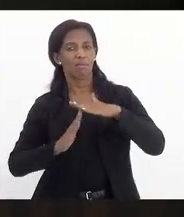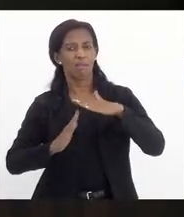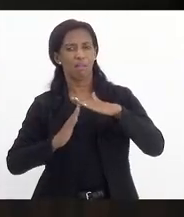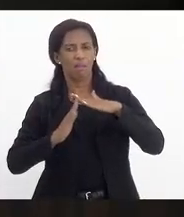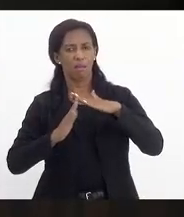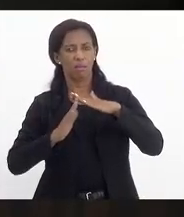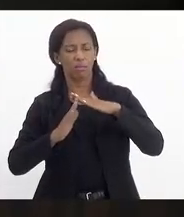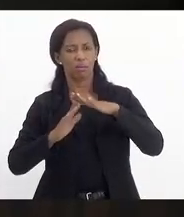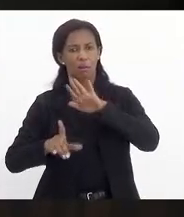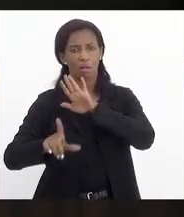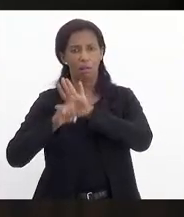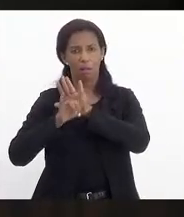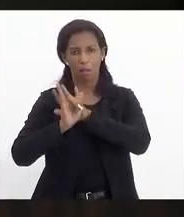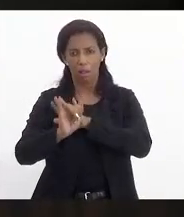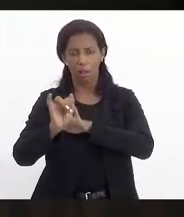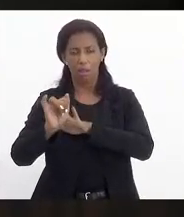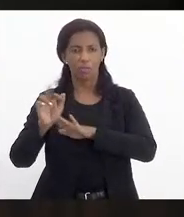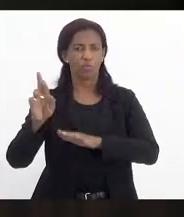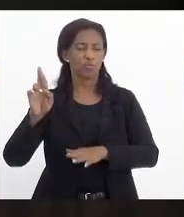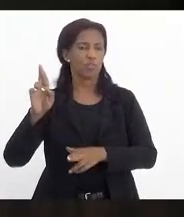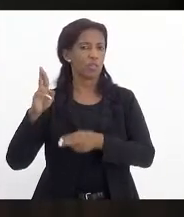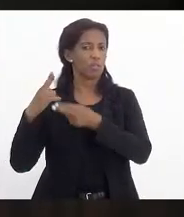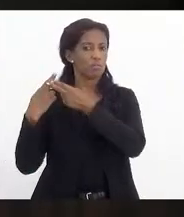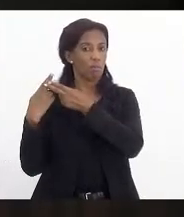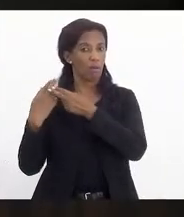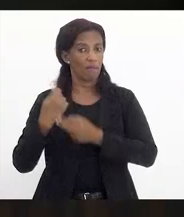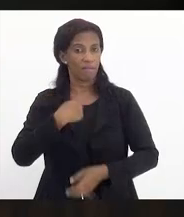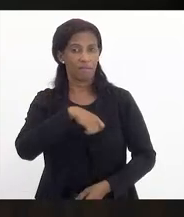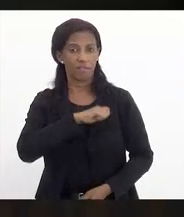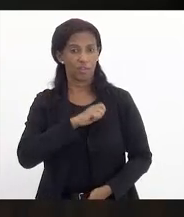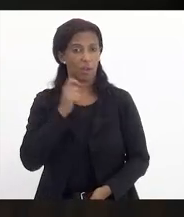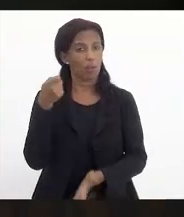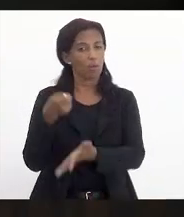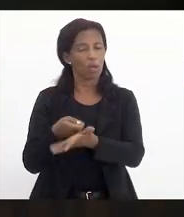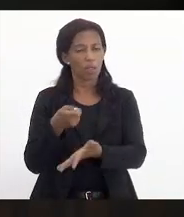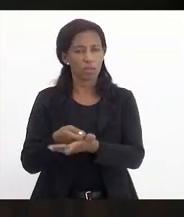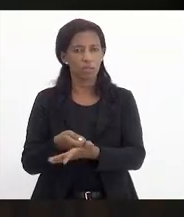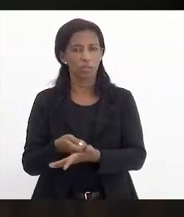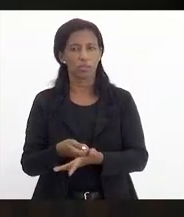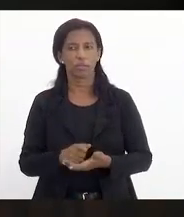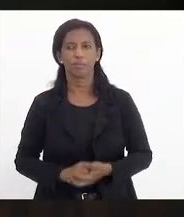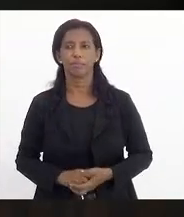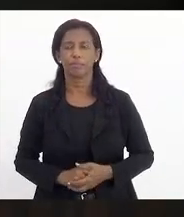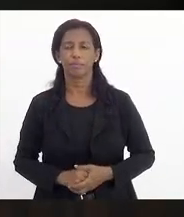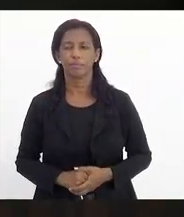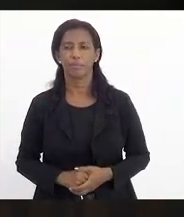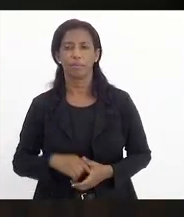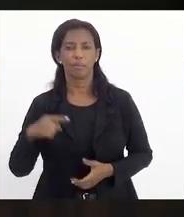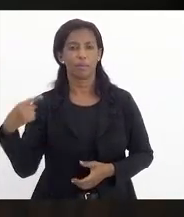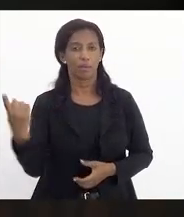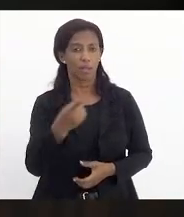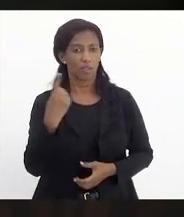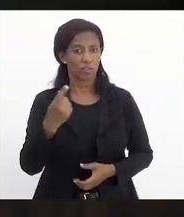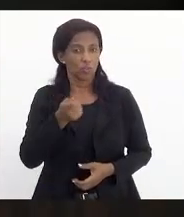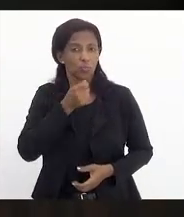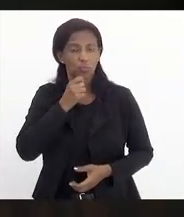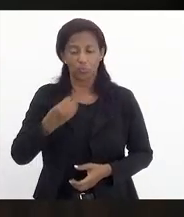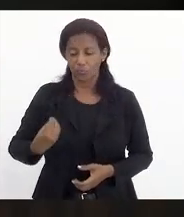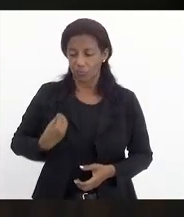lei de responsabilidade fiscal e a questão de garantir que a gente não viva